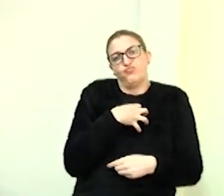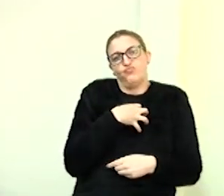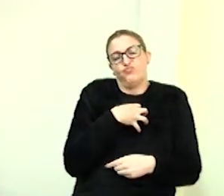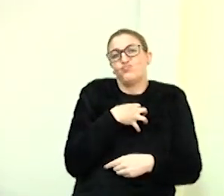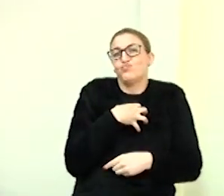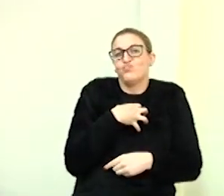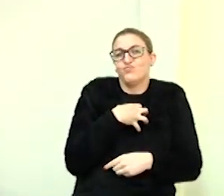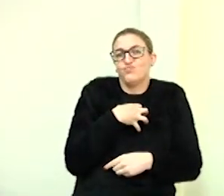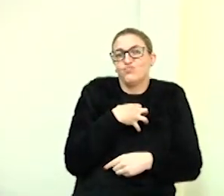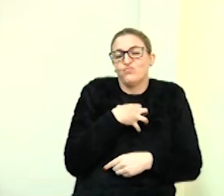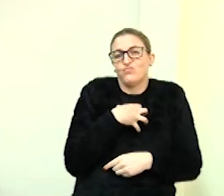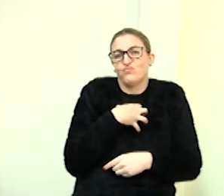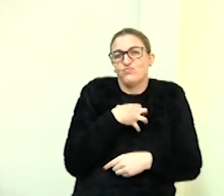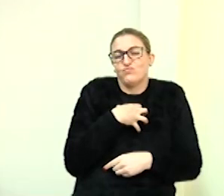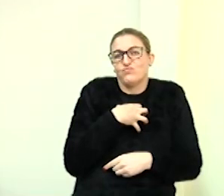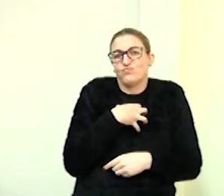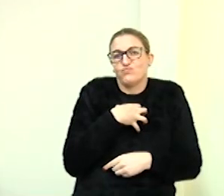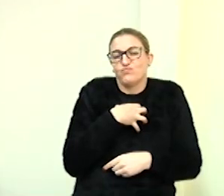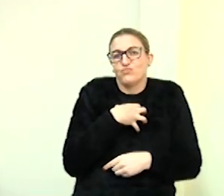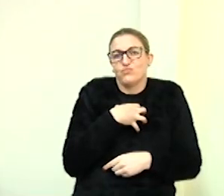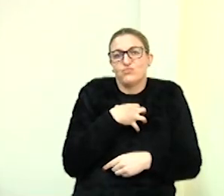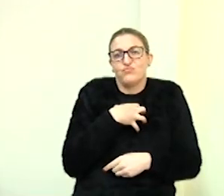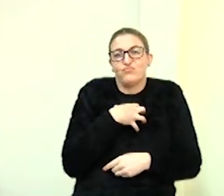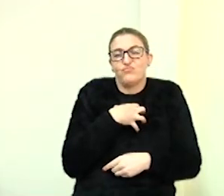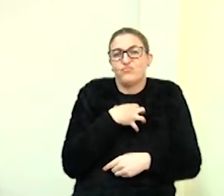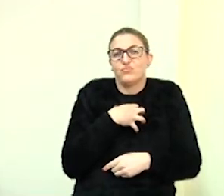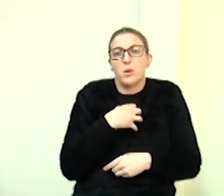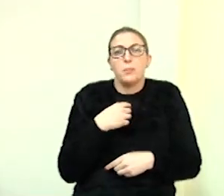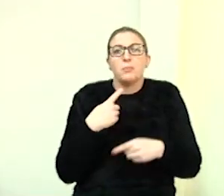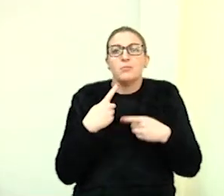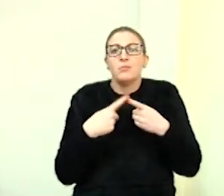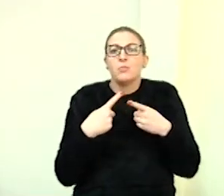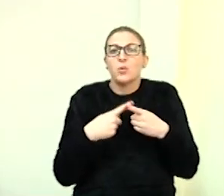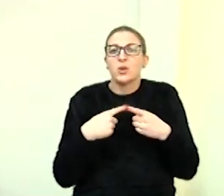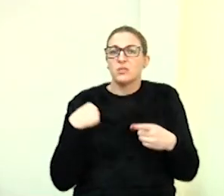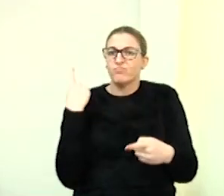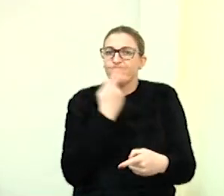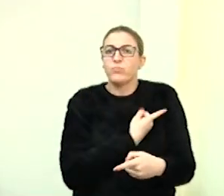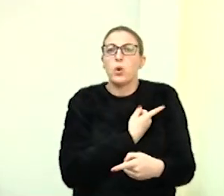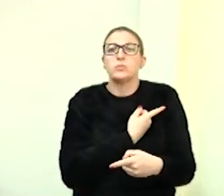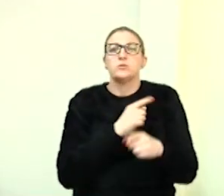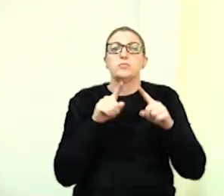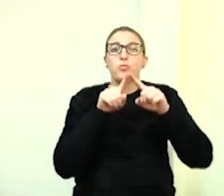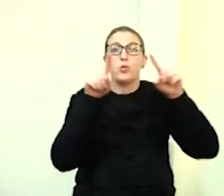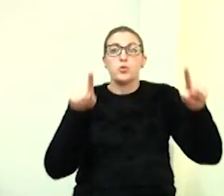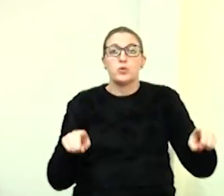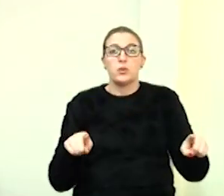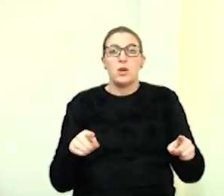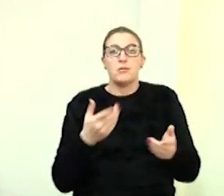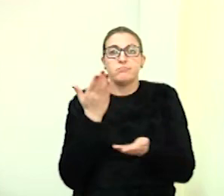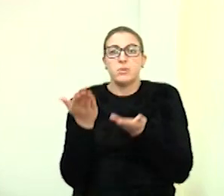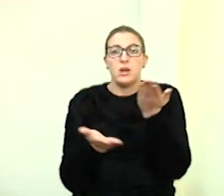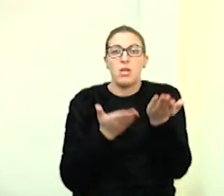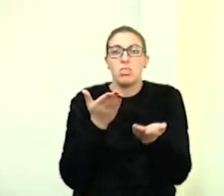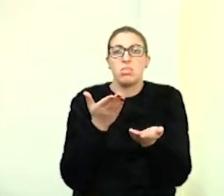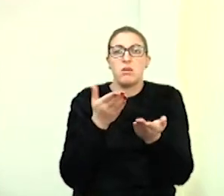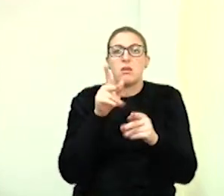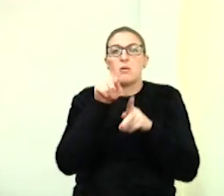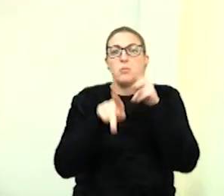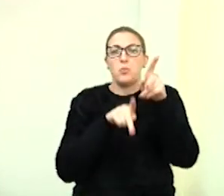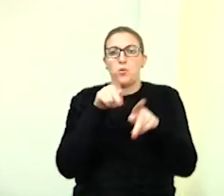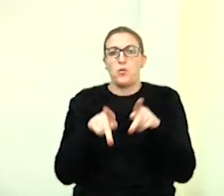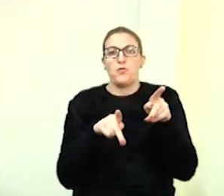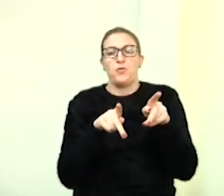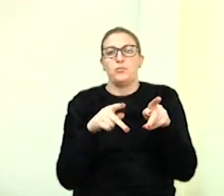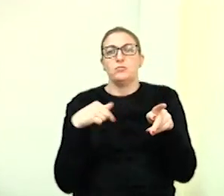vereadores, em nós que somos funcionários do povo, somos pagos pelo dinheiro